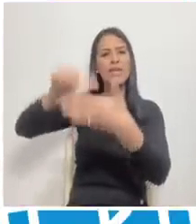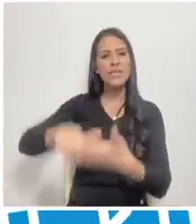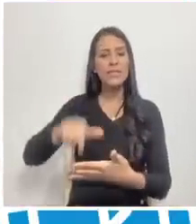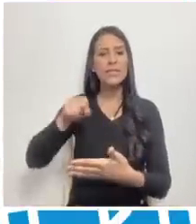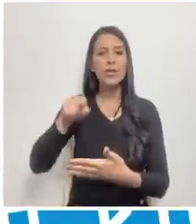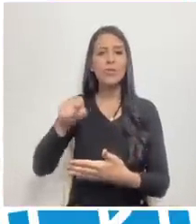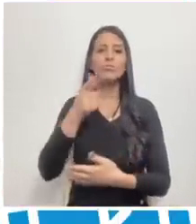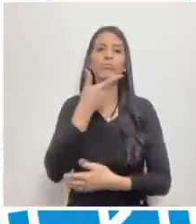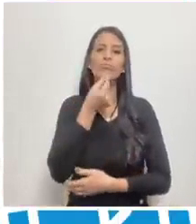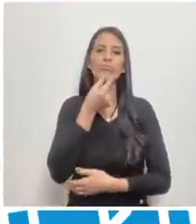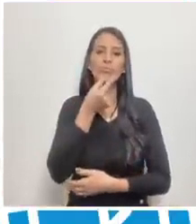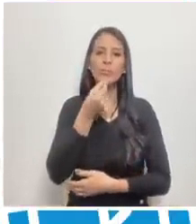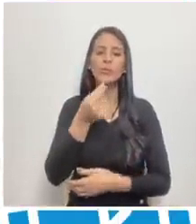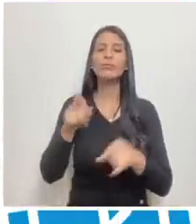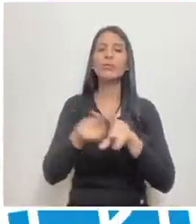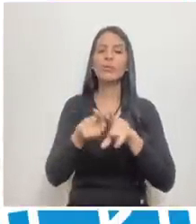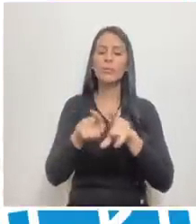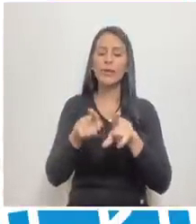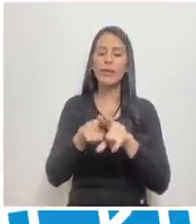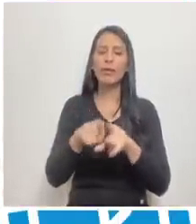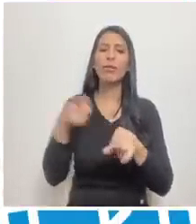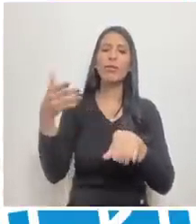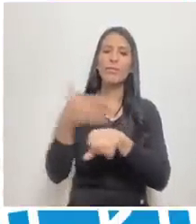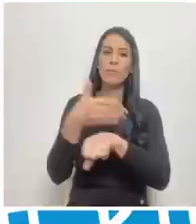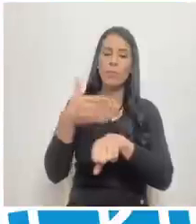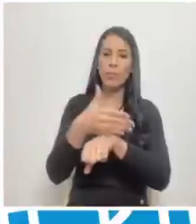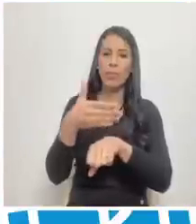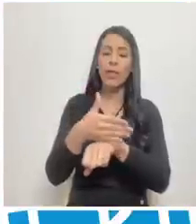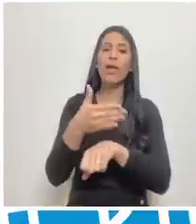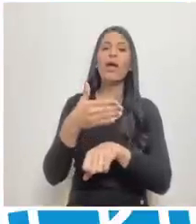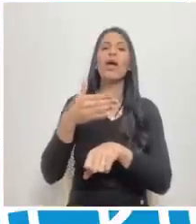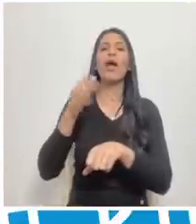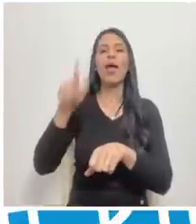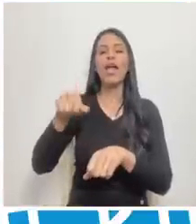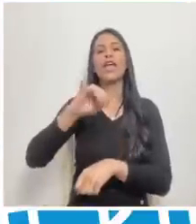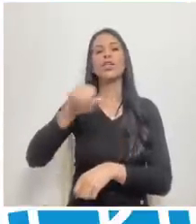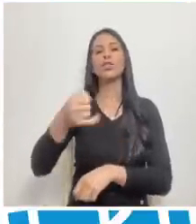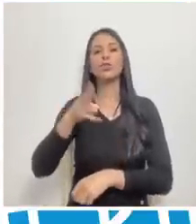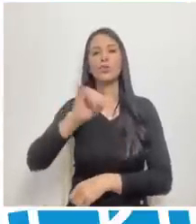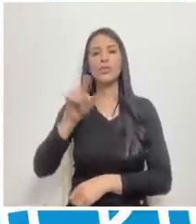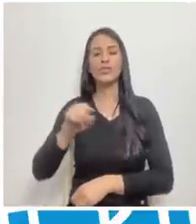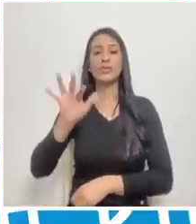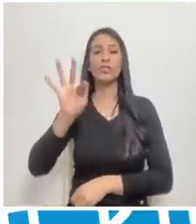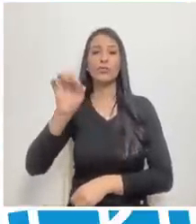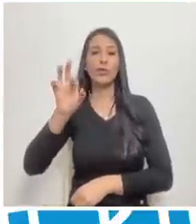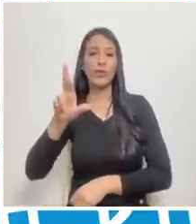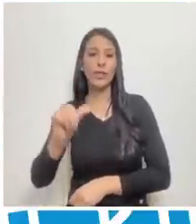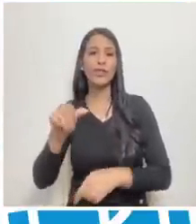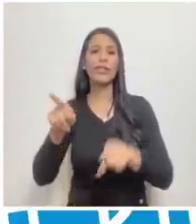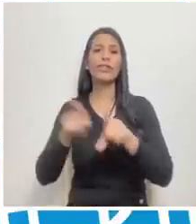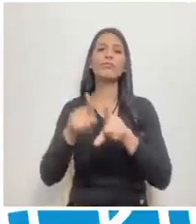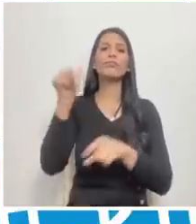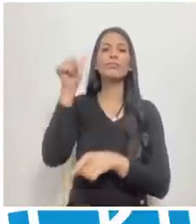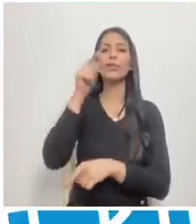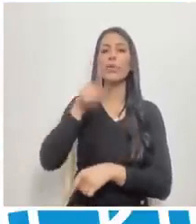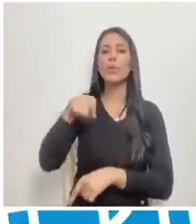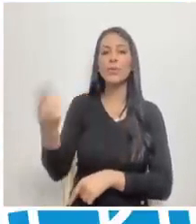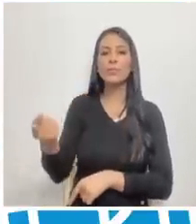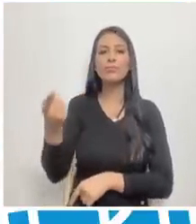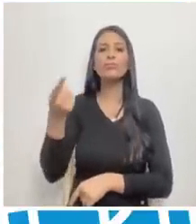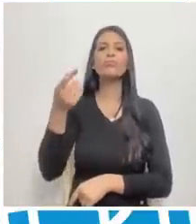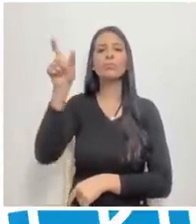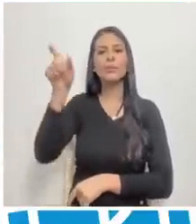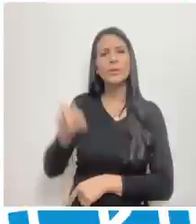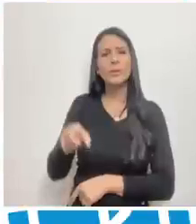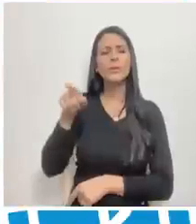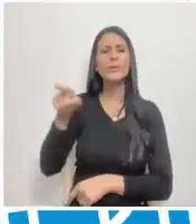Universidade Federal de Juiz de Fora, professor Alessio Costa Lima, presidente da Regional Nordeste da Undime, dirigente de